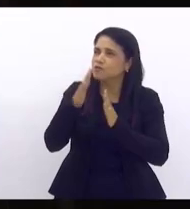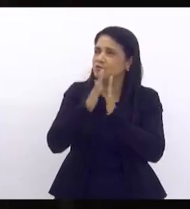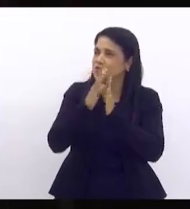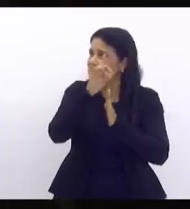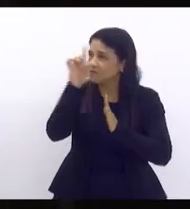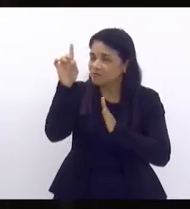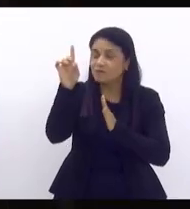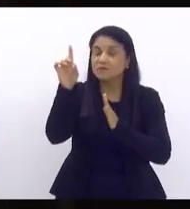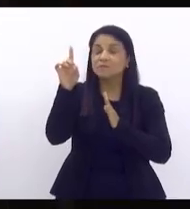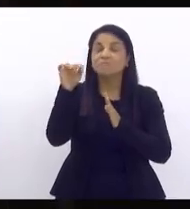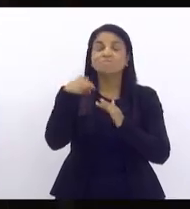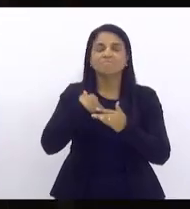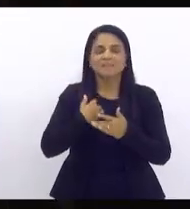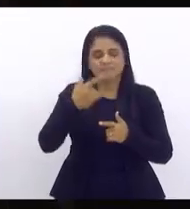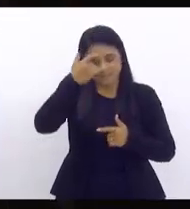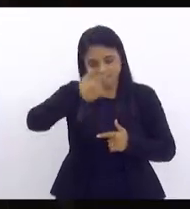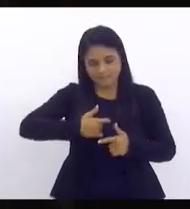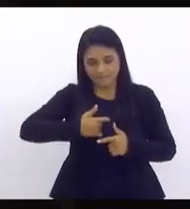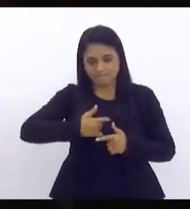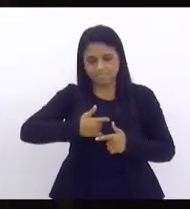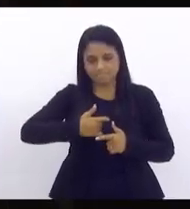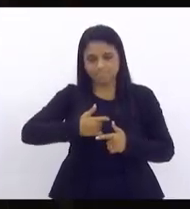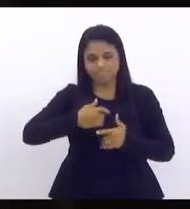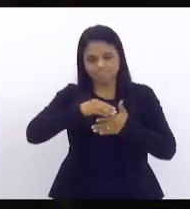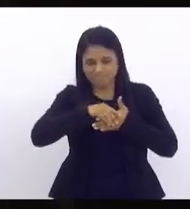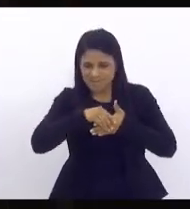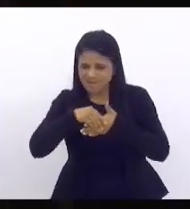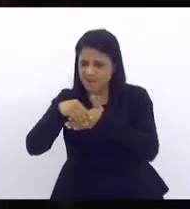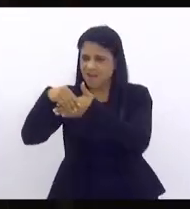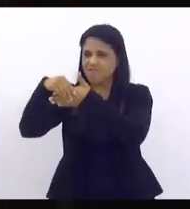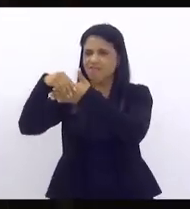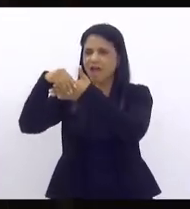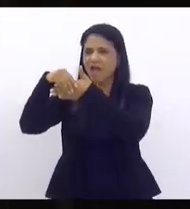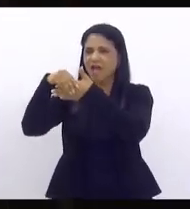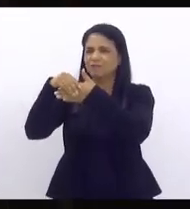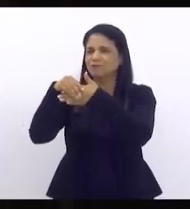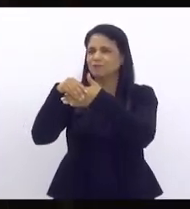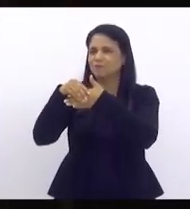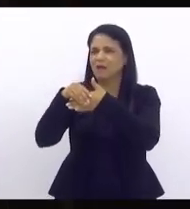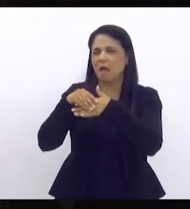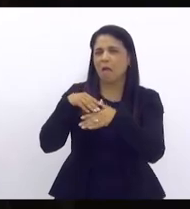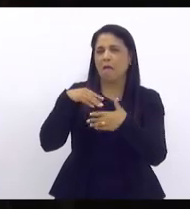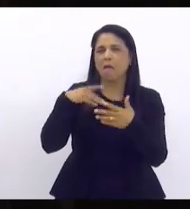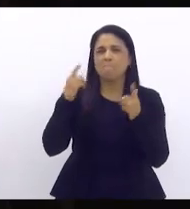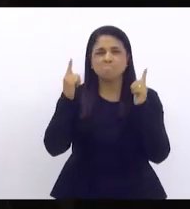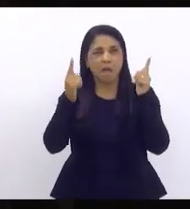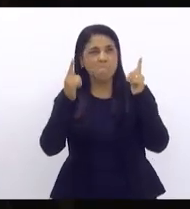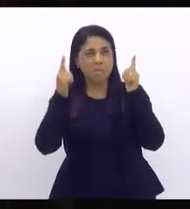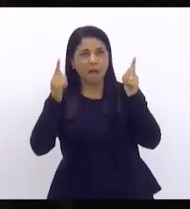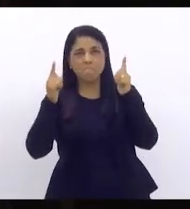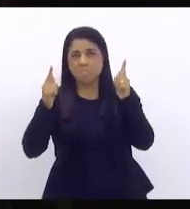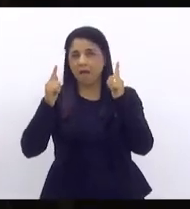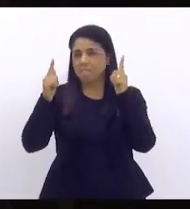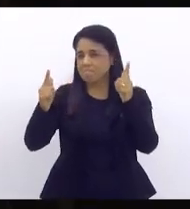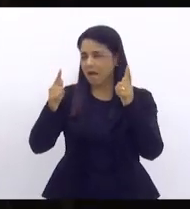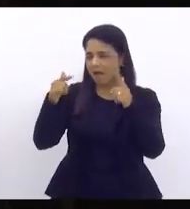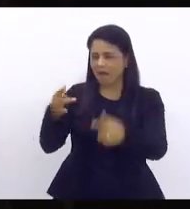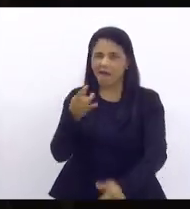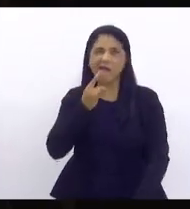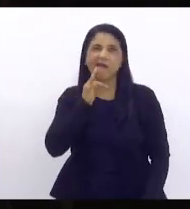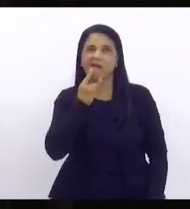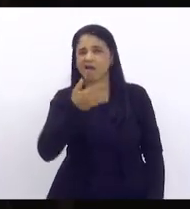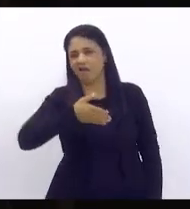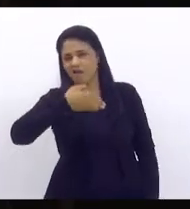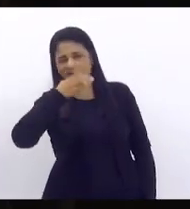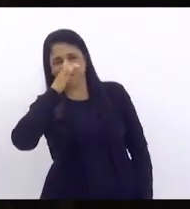mas eu estava sendo levado pela noitada, pela bebedeira, enfim,